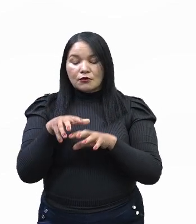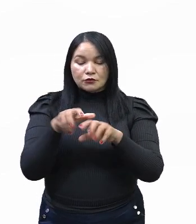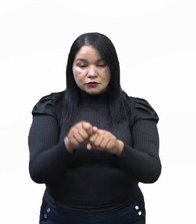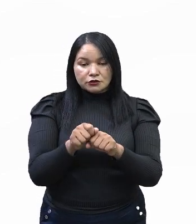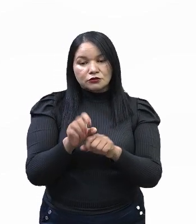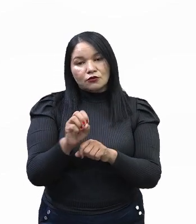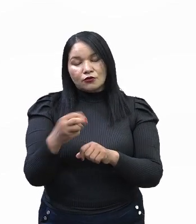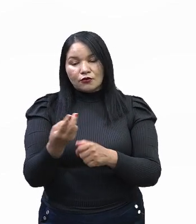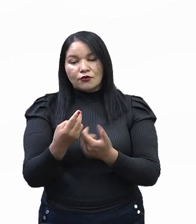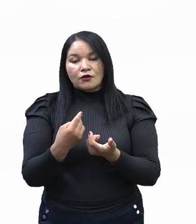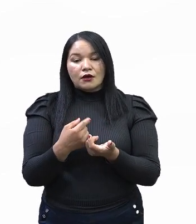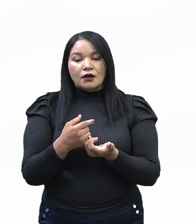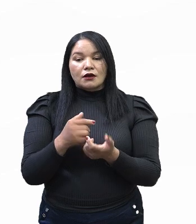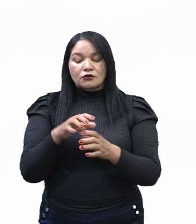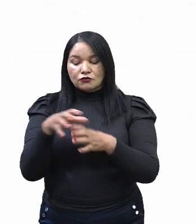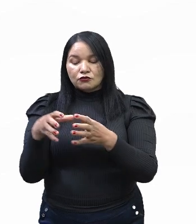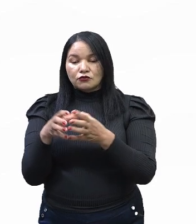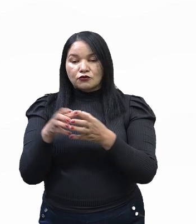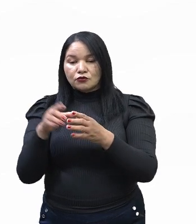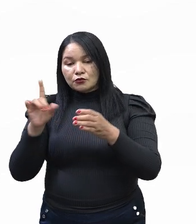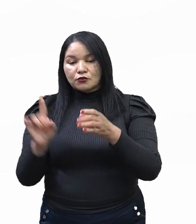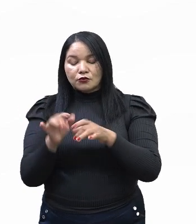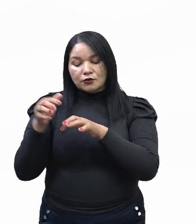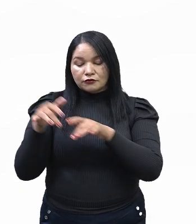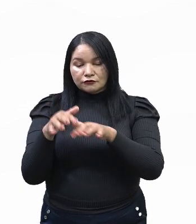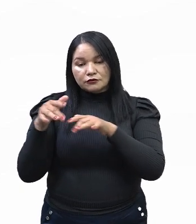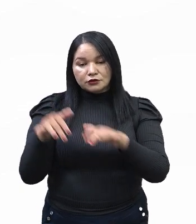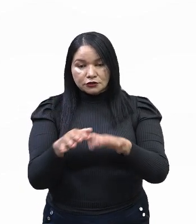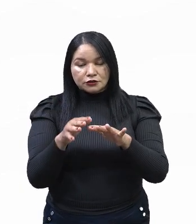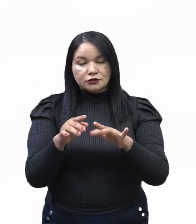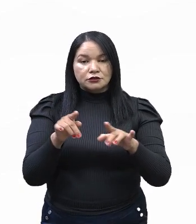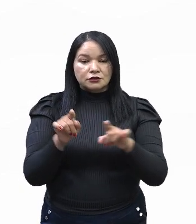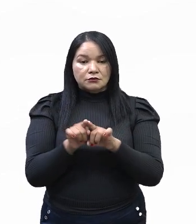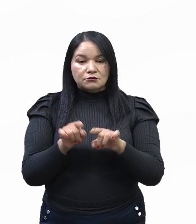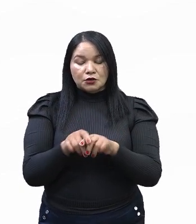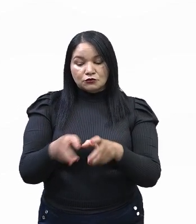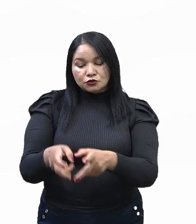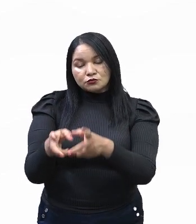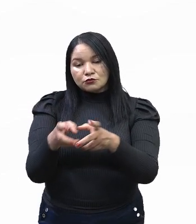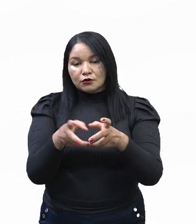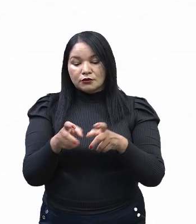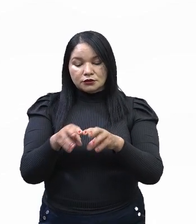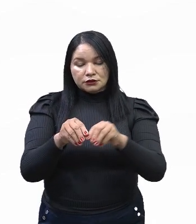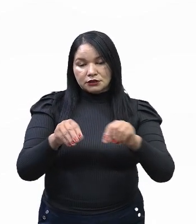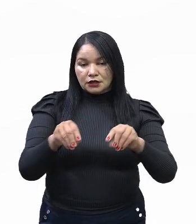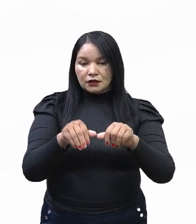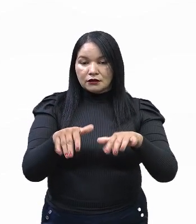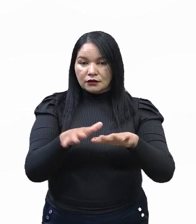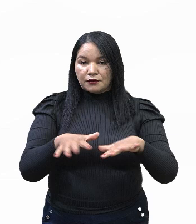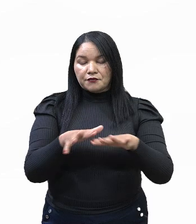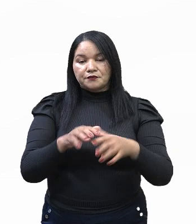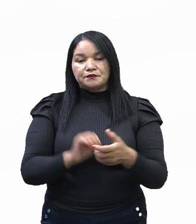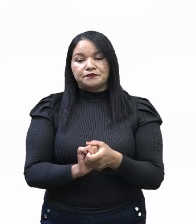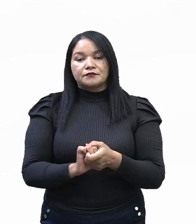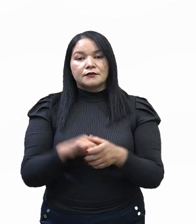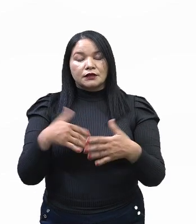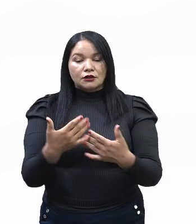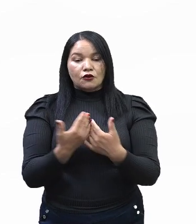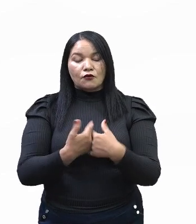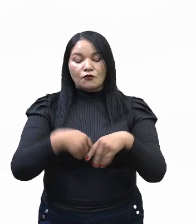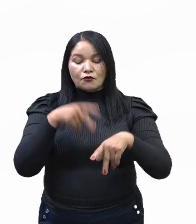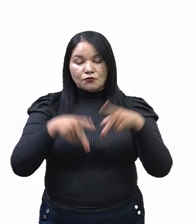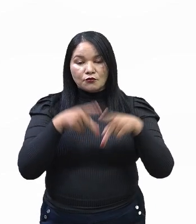que grileiros acabem entrando, invadindo e explorando essas terras. Os povos indígenas